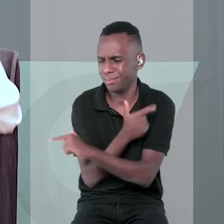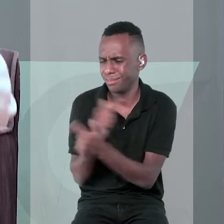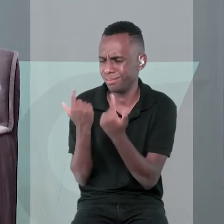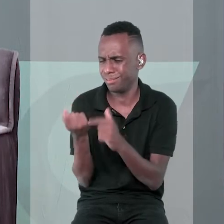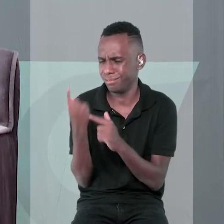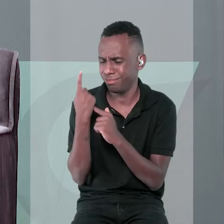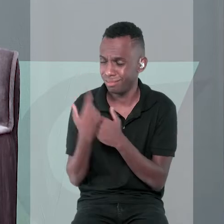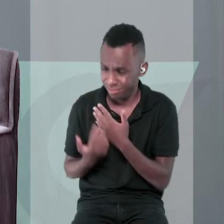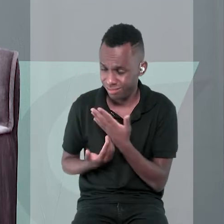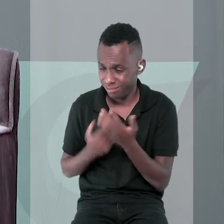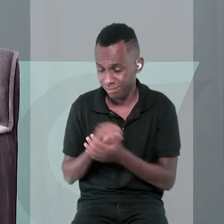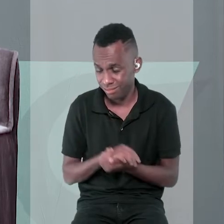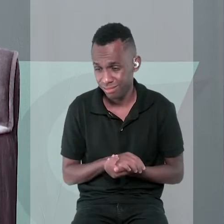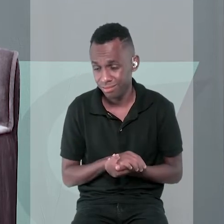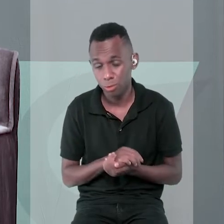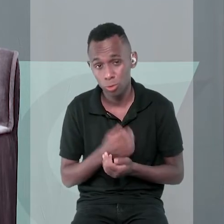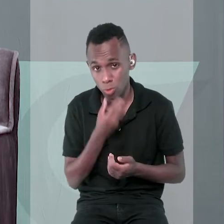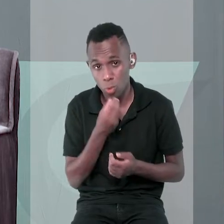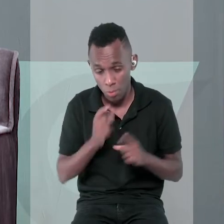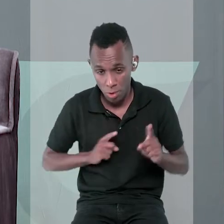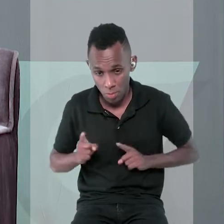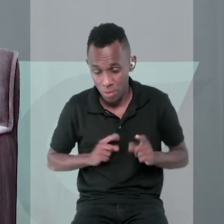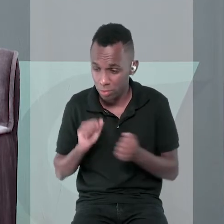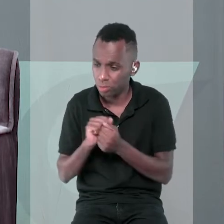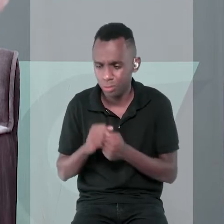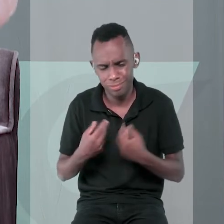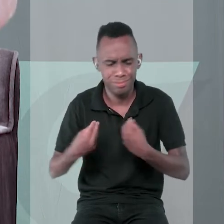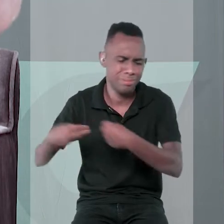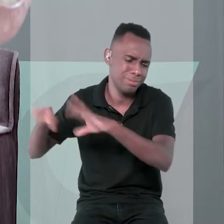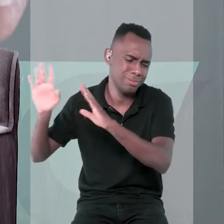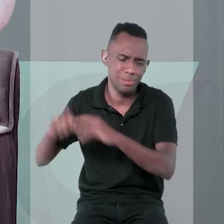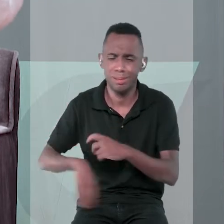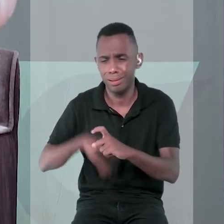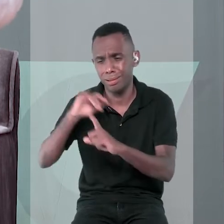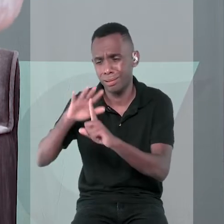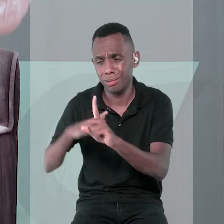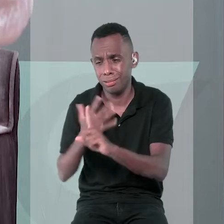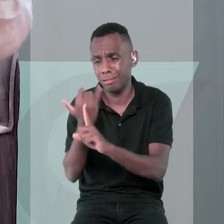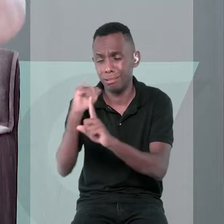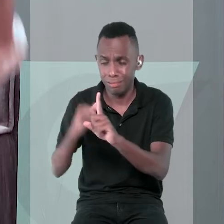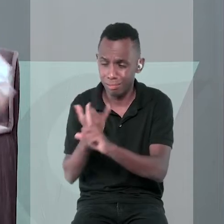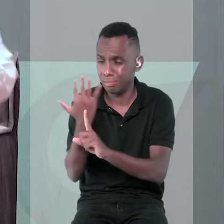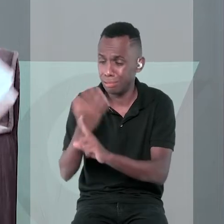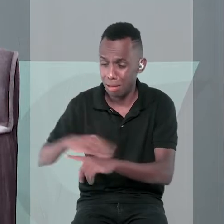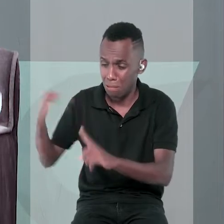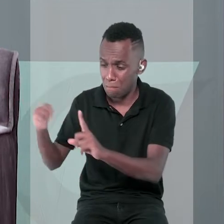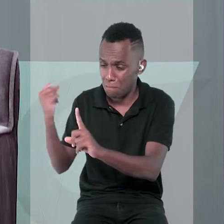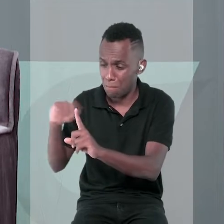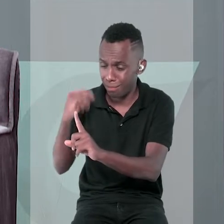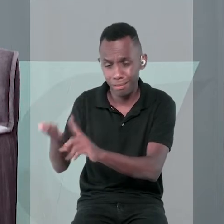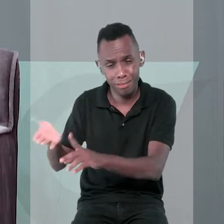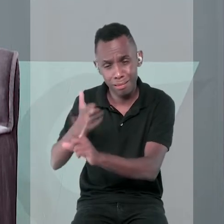dela. Falou para o rapaz, o primo que estava levando, falou, gente, leva essa menina de volta, pede para os pais dar uma boa palmada nessa